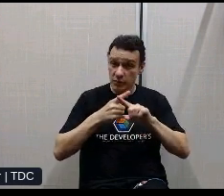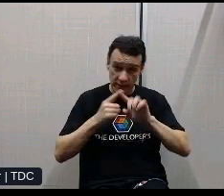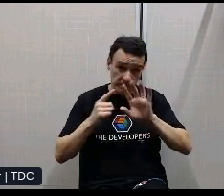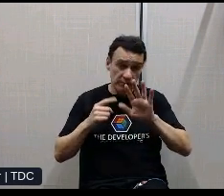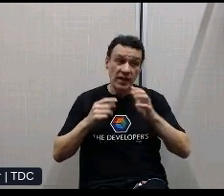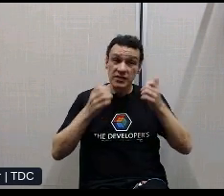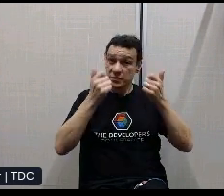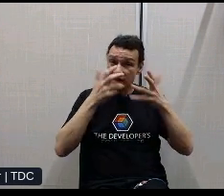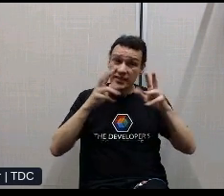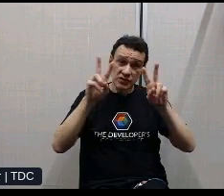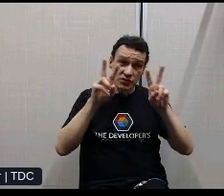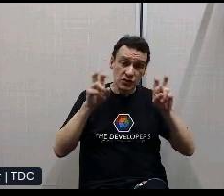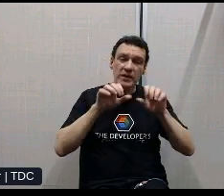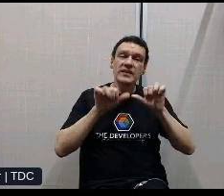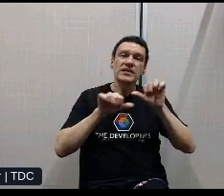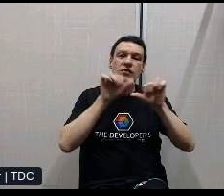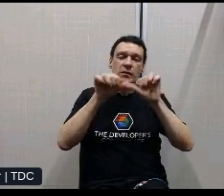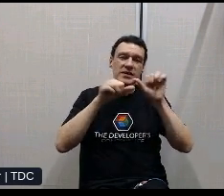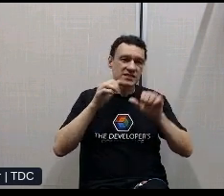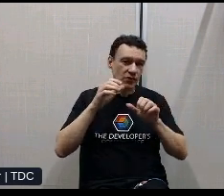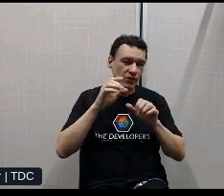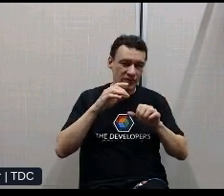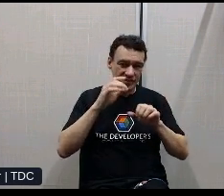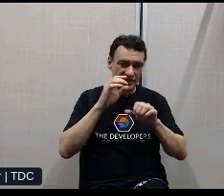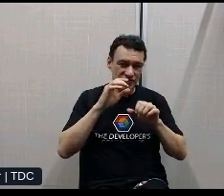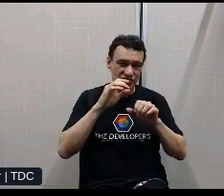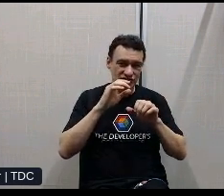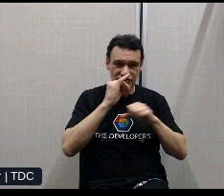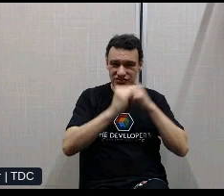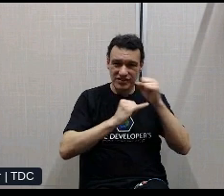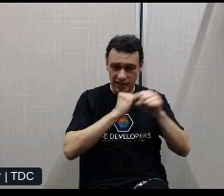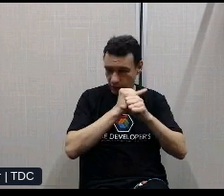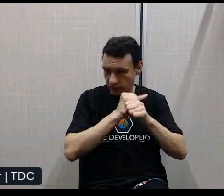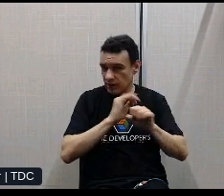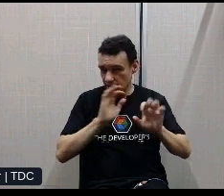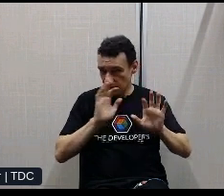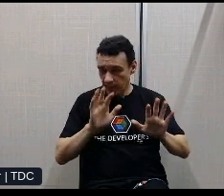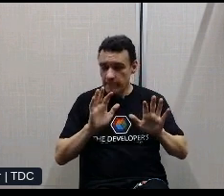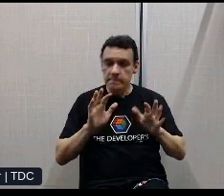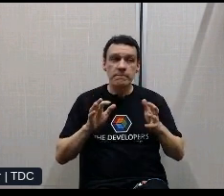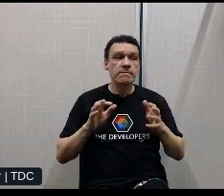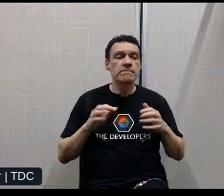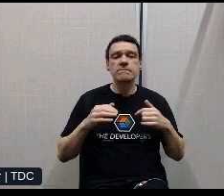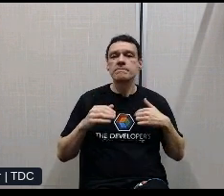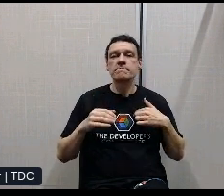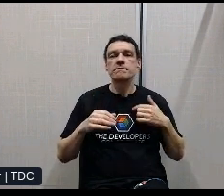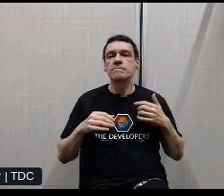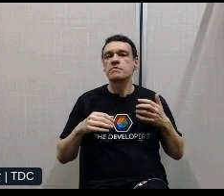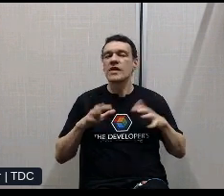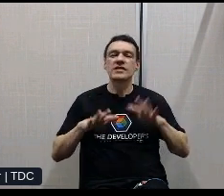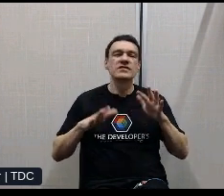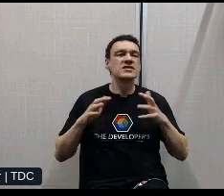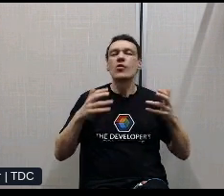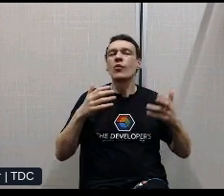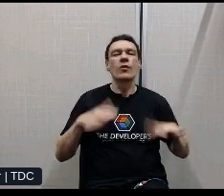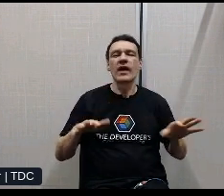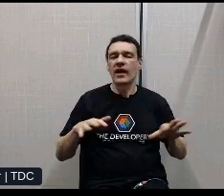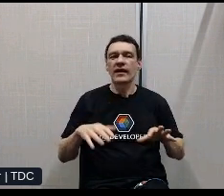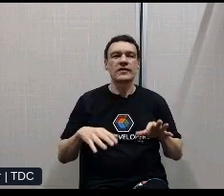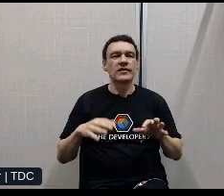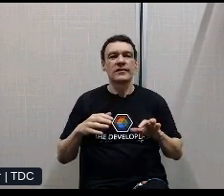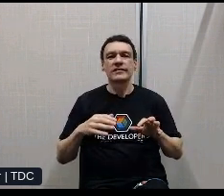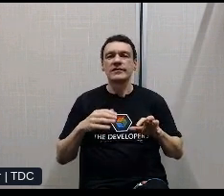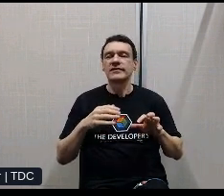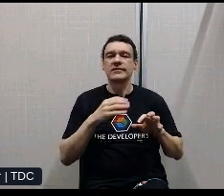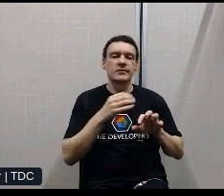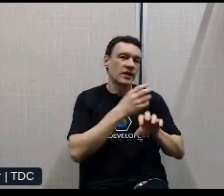digital, com várias tecnologias envolvidas, eu também não quero fazer telemedicina, meu atendimento online e meus dados ficar à